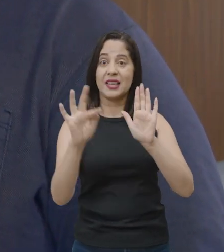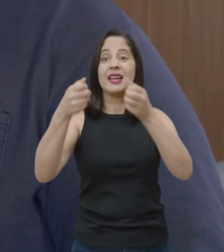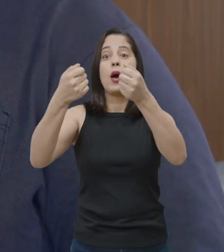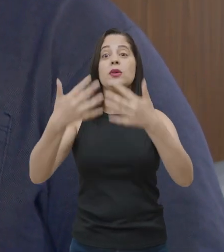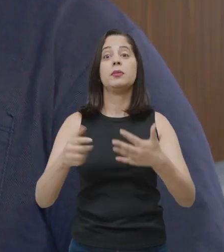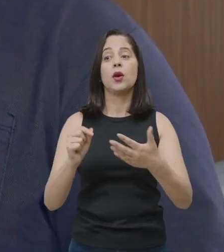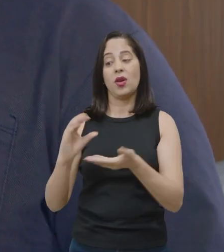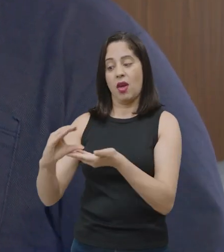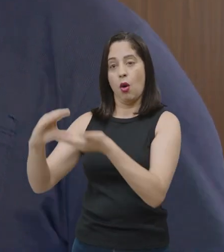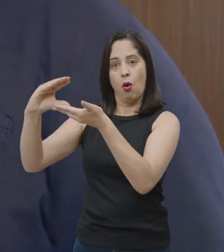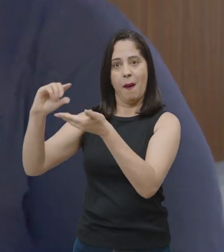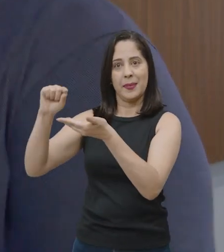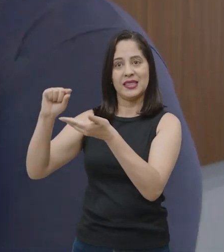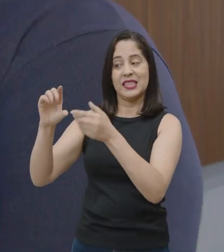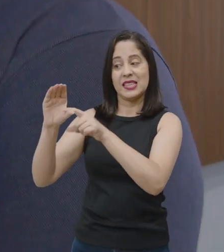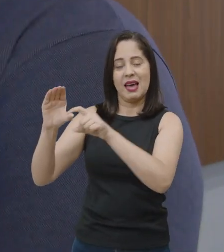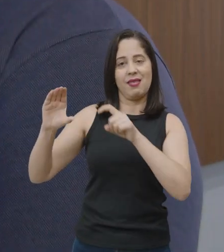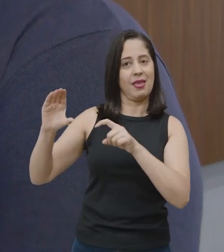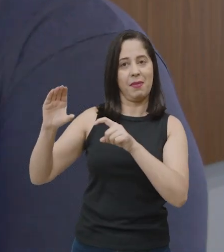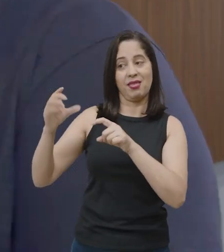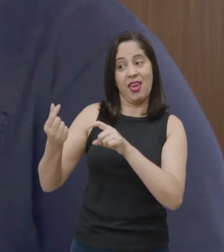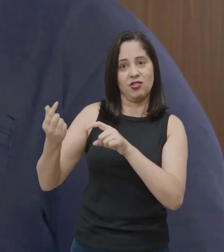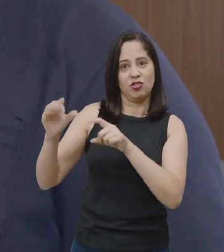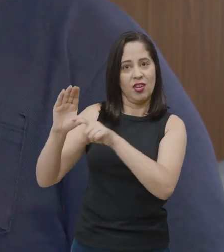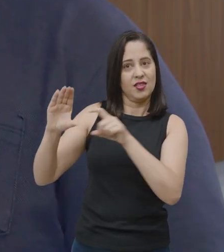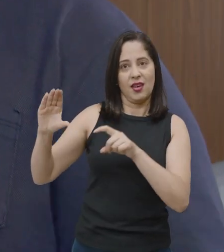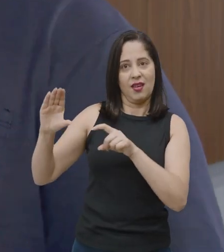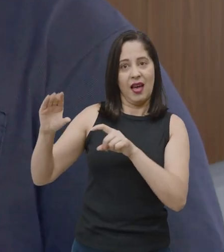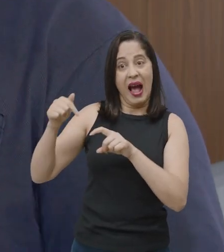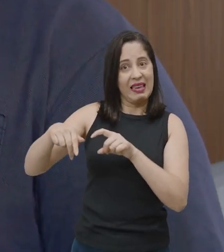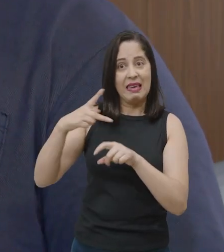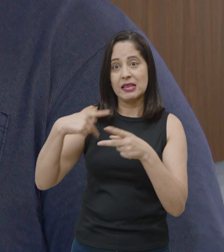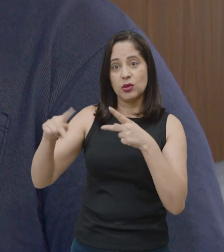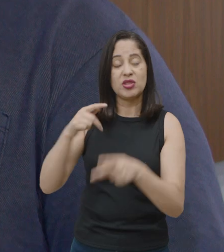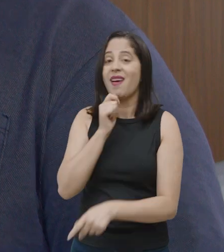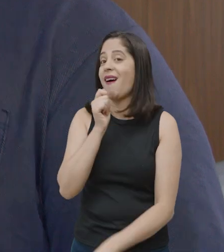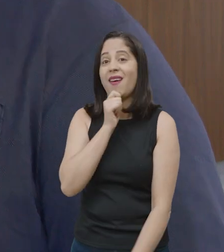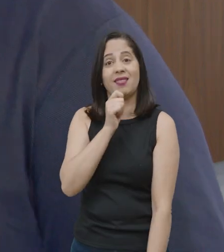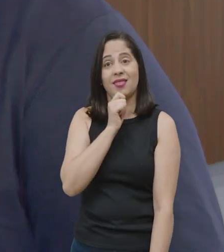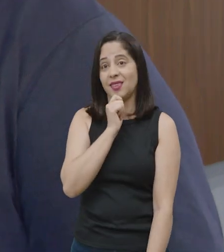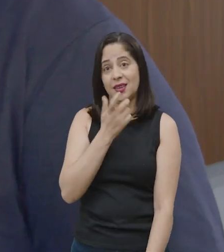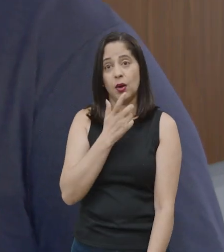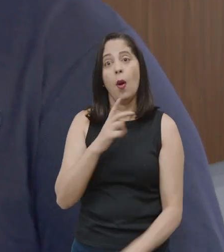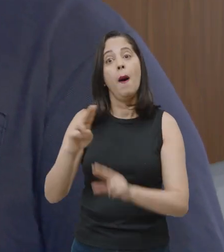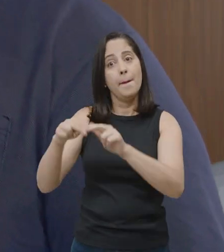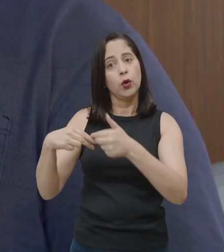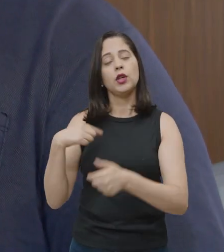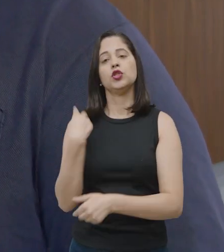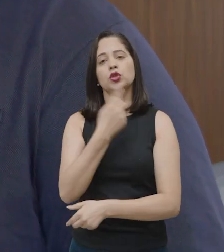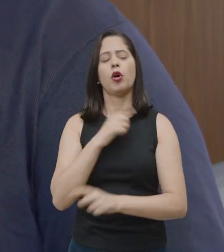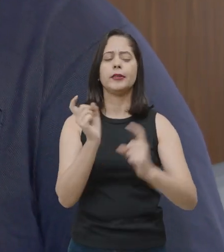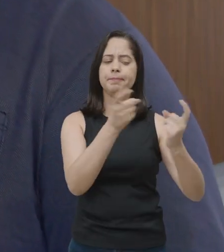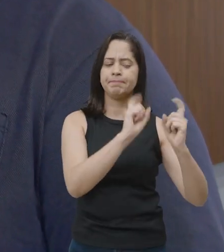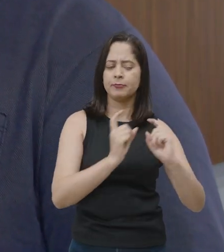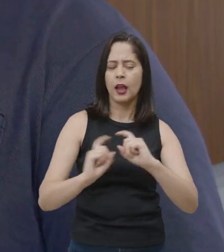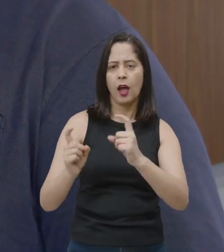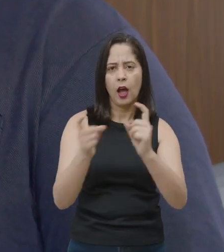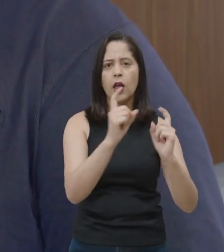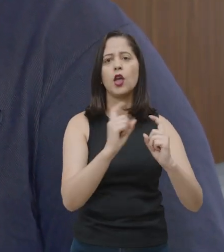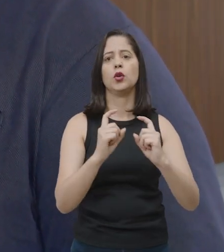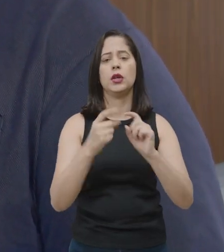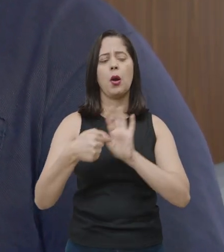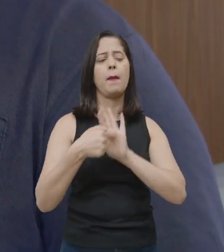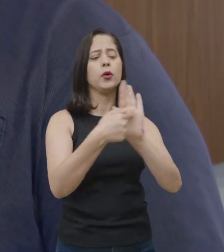Conselho Municipal de Saúde tem que ser independente financeiramente. E em São José até hoje isso não existia. E através da comissão de saúde nós